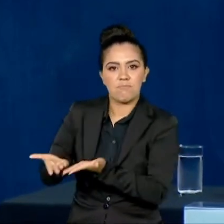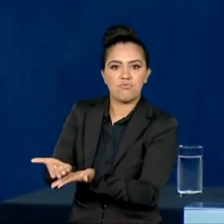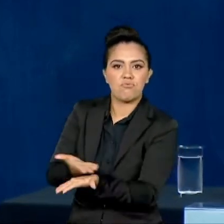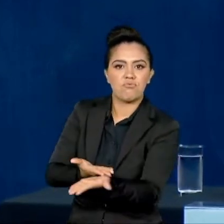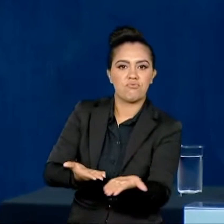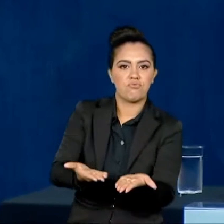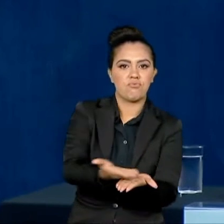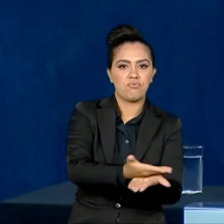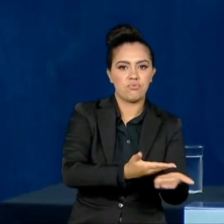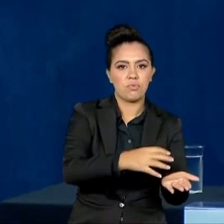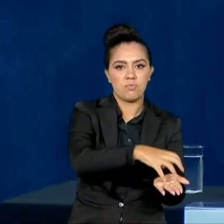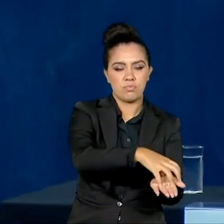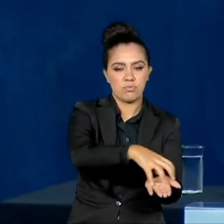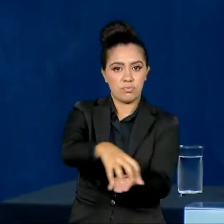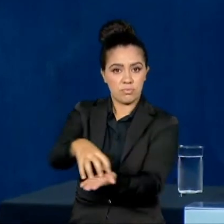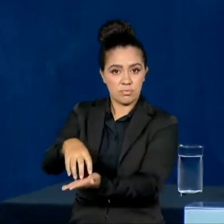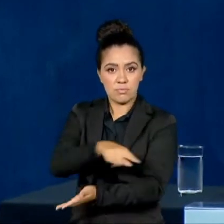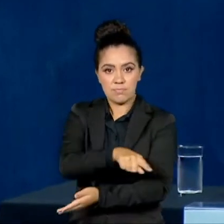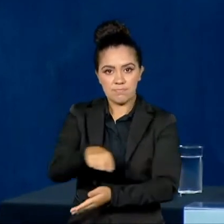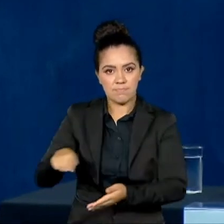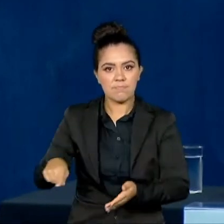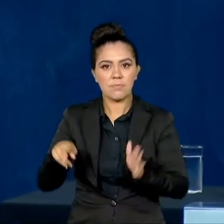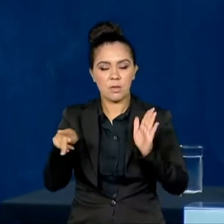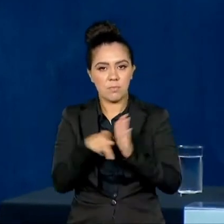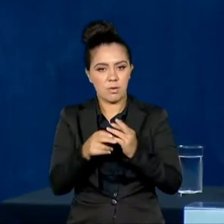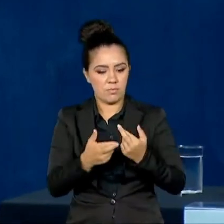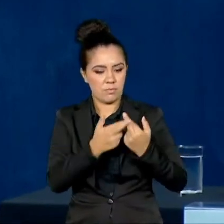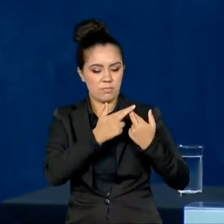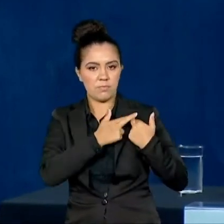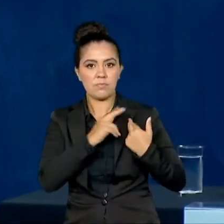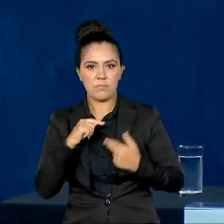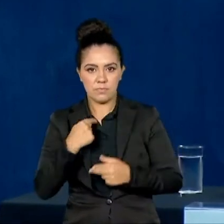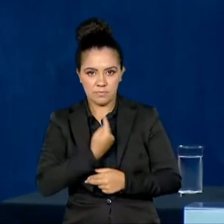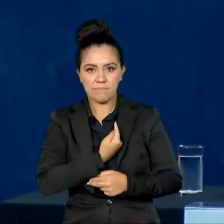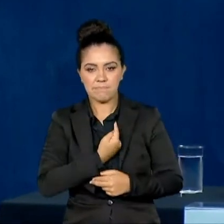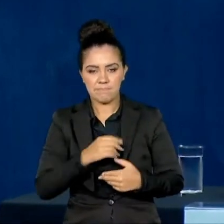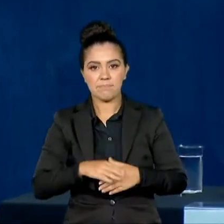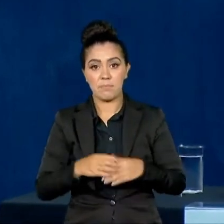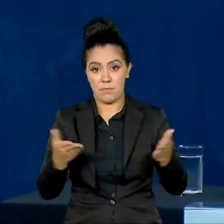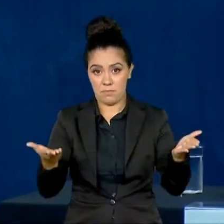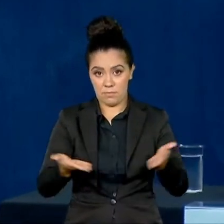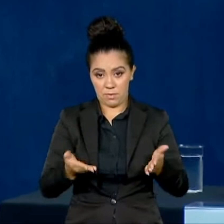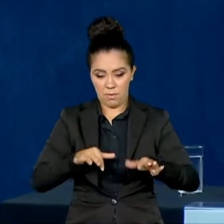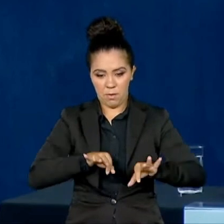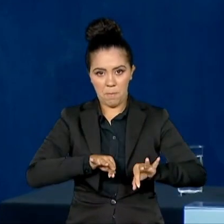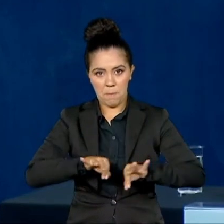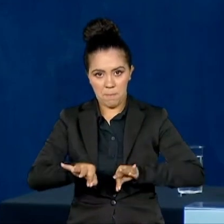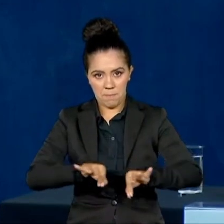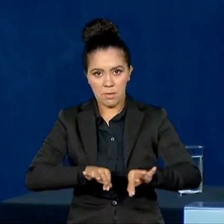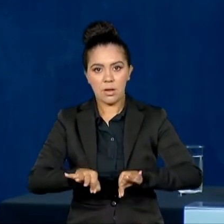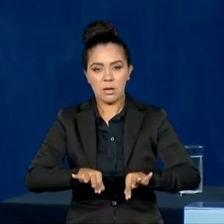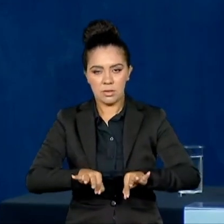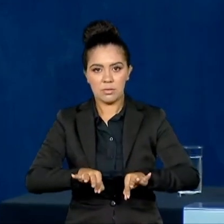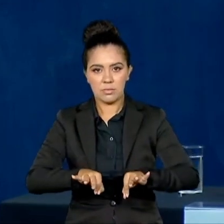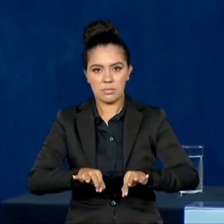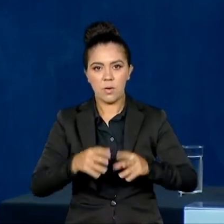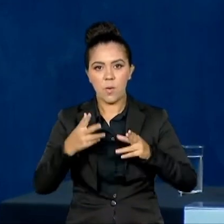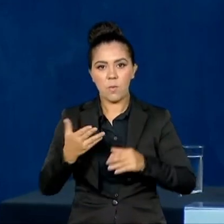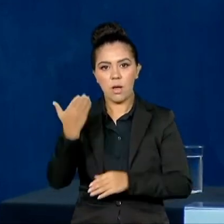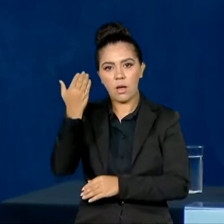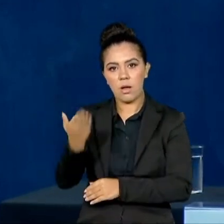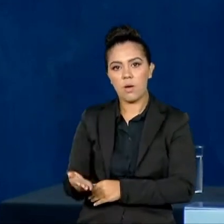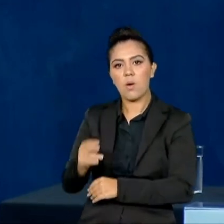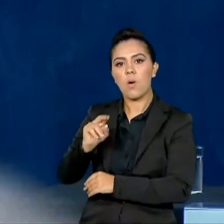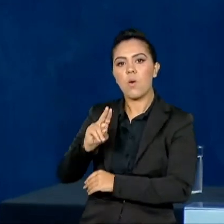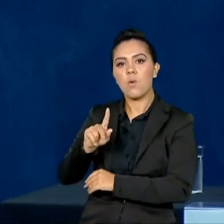institucional desmerecedores da nossa vocação superior. Nesse plano, como Ulisses no mar